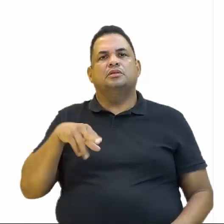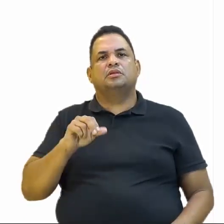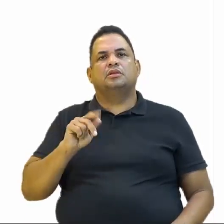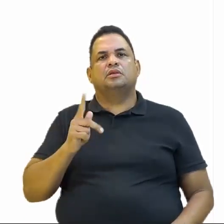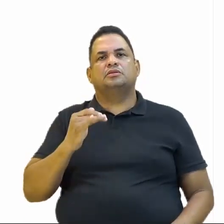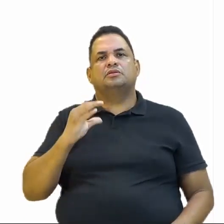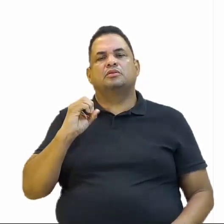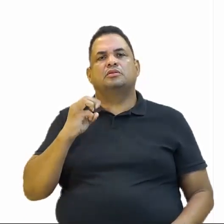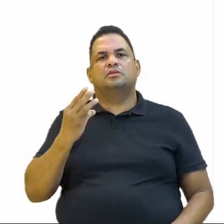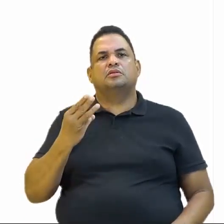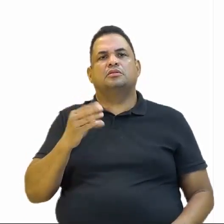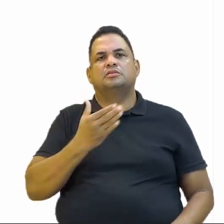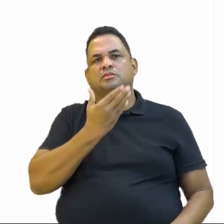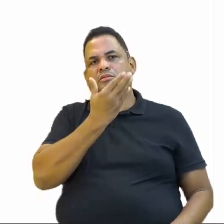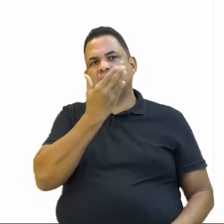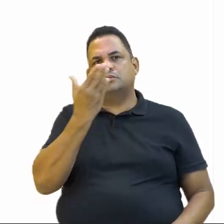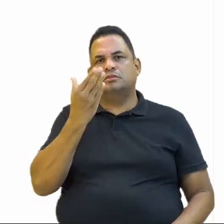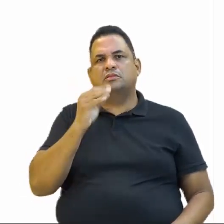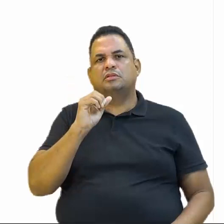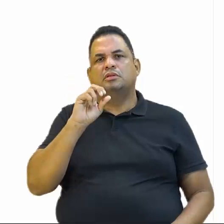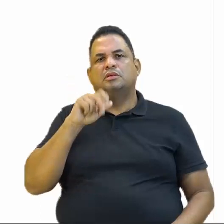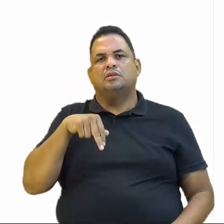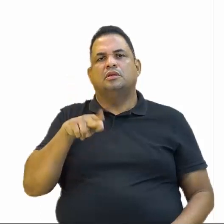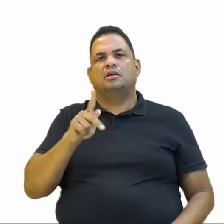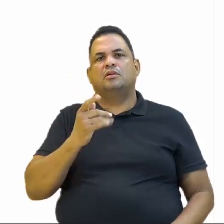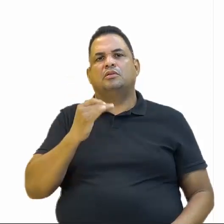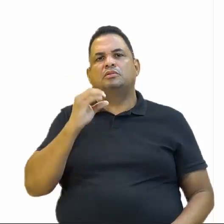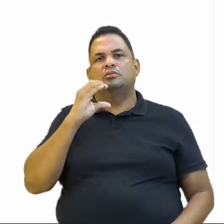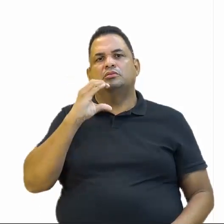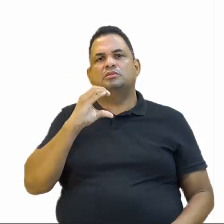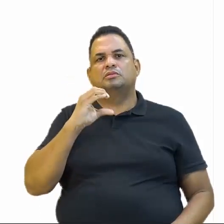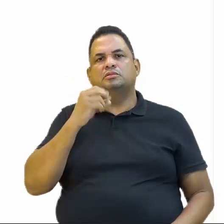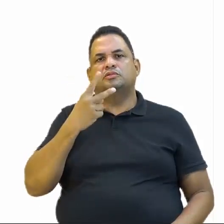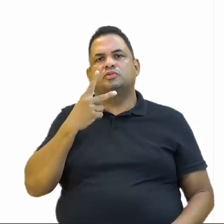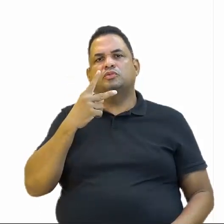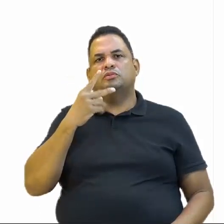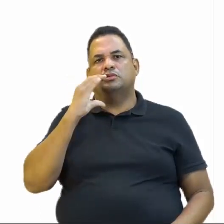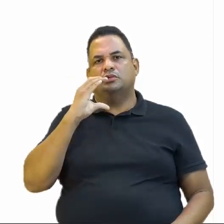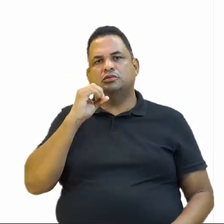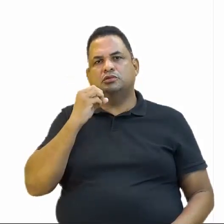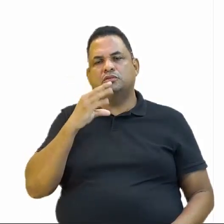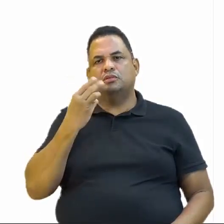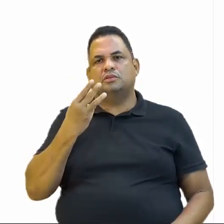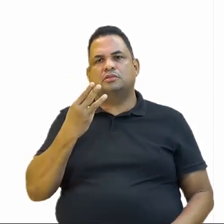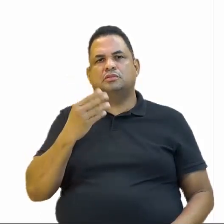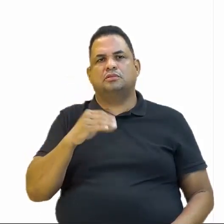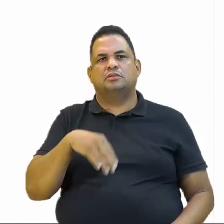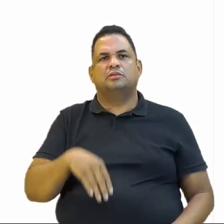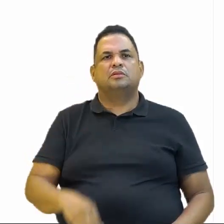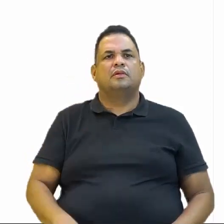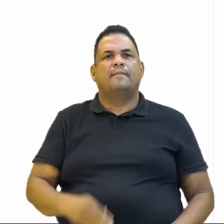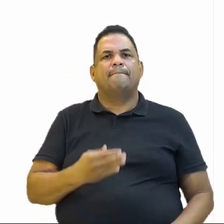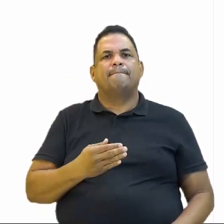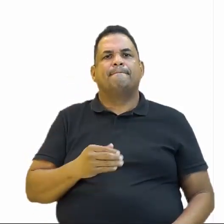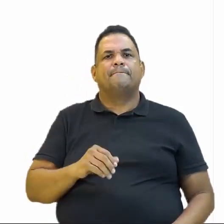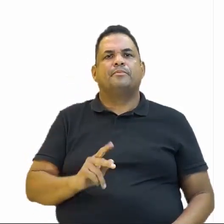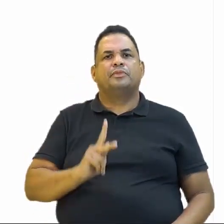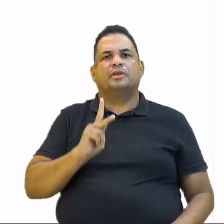NaHCO3, carbonato de amônia, NH4, 2CO3, permanganato de